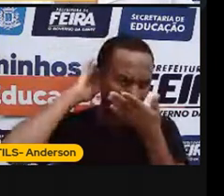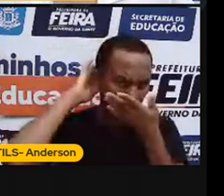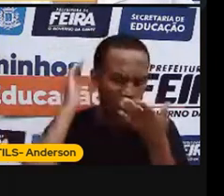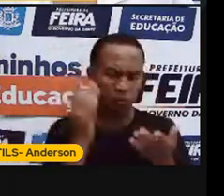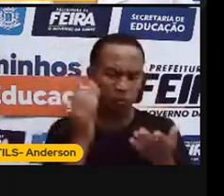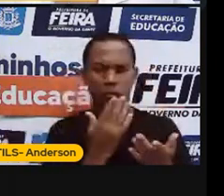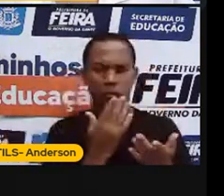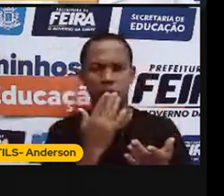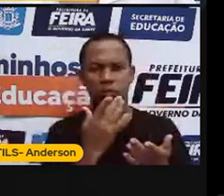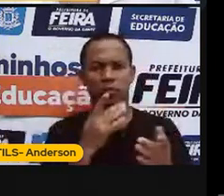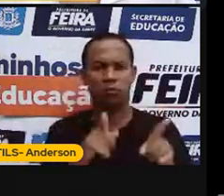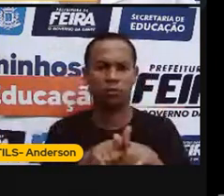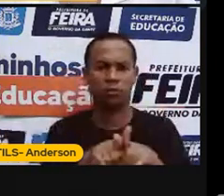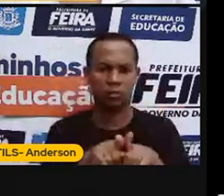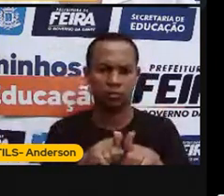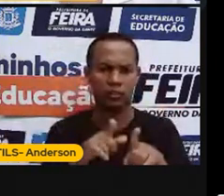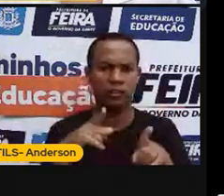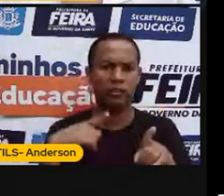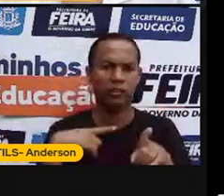estão presentes.